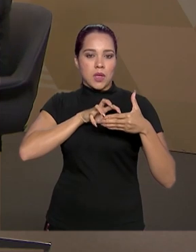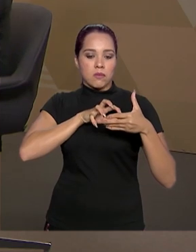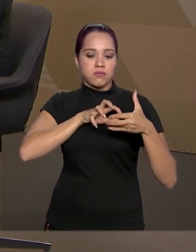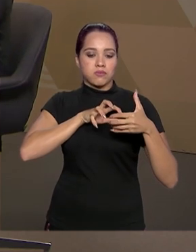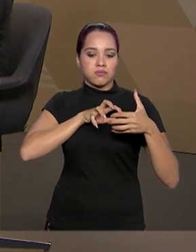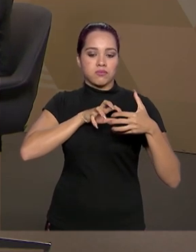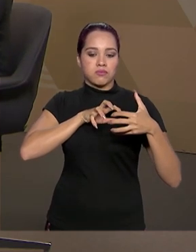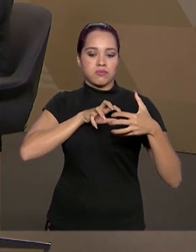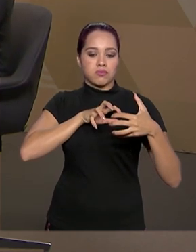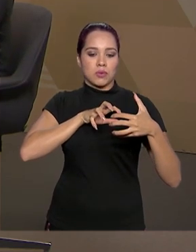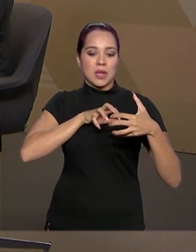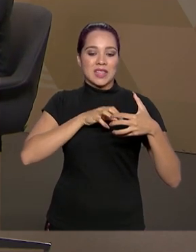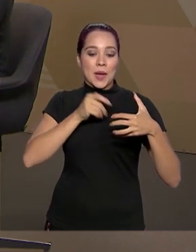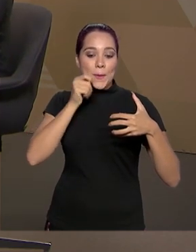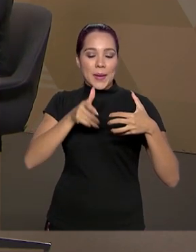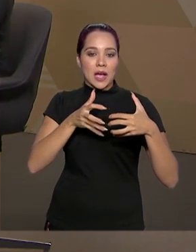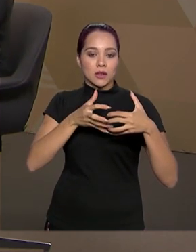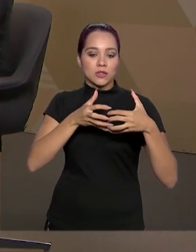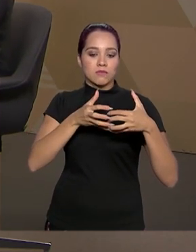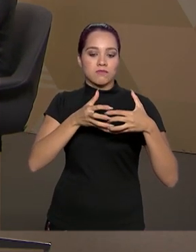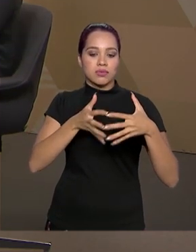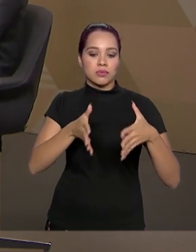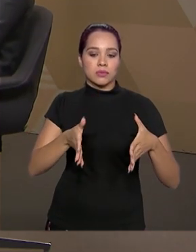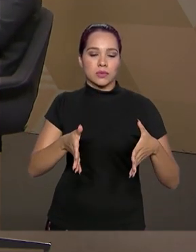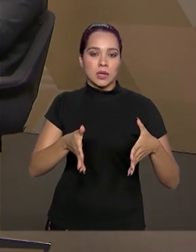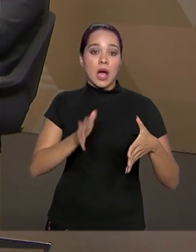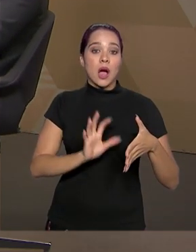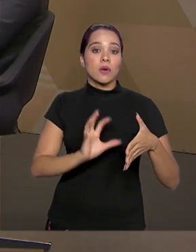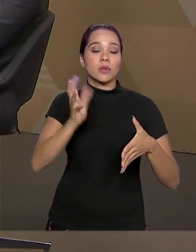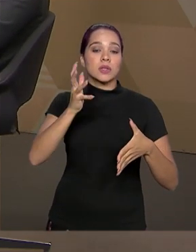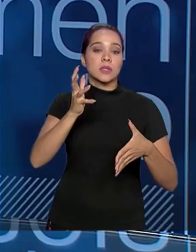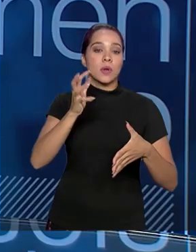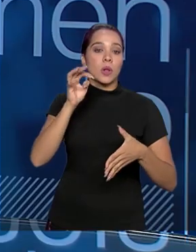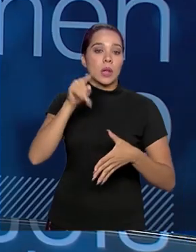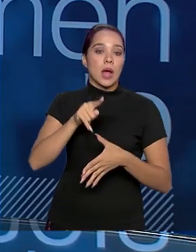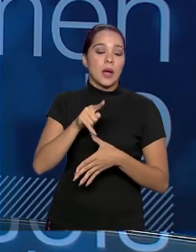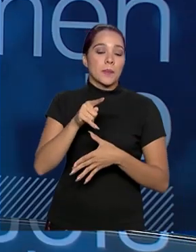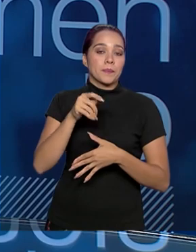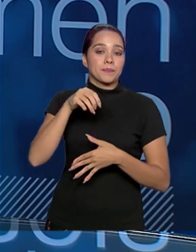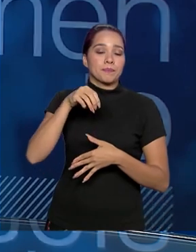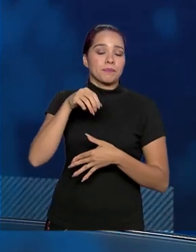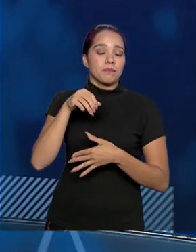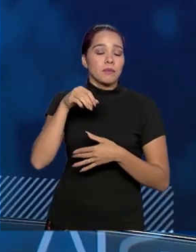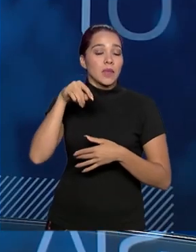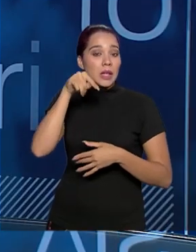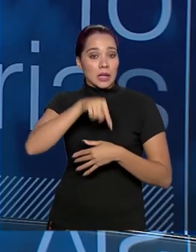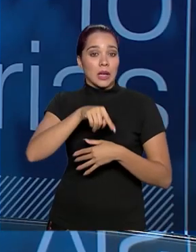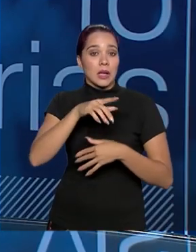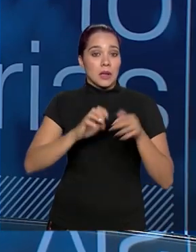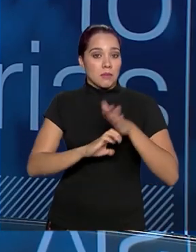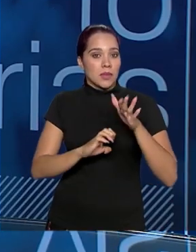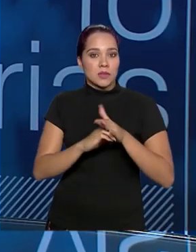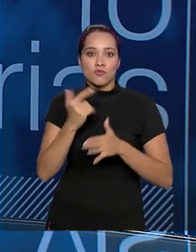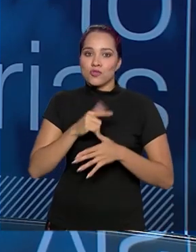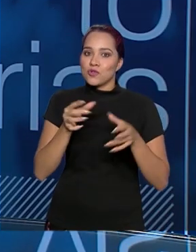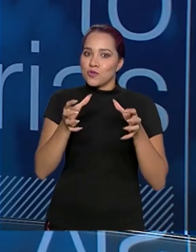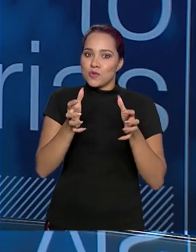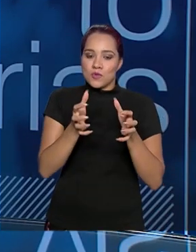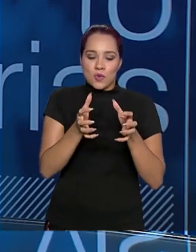ela está quase numa iminência de rompimento. Isso aconteceu no Mato Grosso. O minerador não tinha uma equipe muito boa,